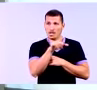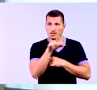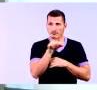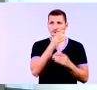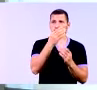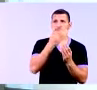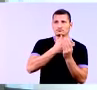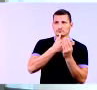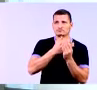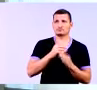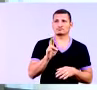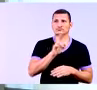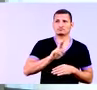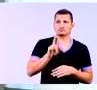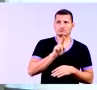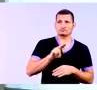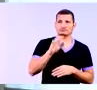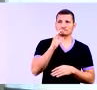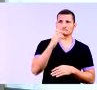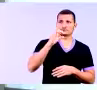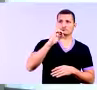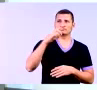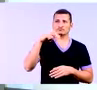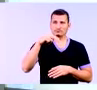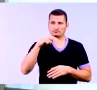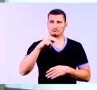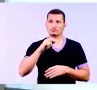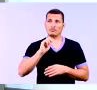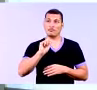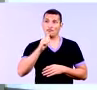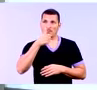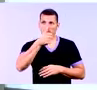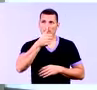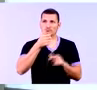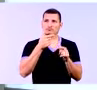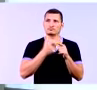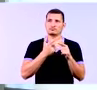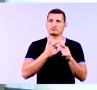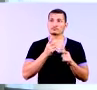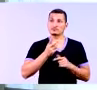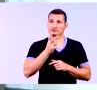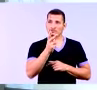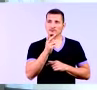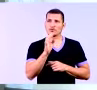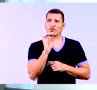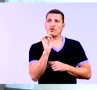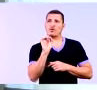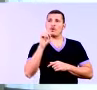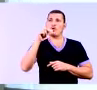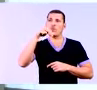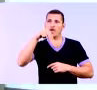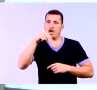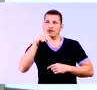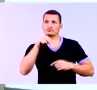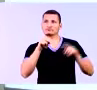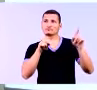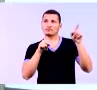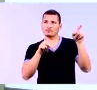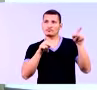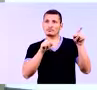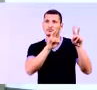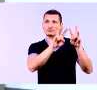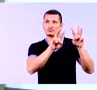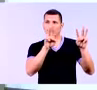A utilização do CDN tem a vantagem de que ele está sempre online. Se houver uma atualização lá no jQuery, lá